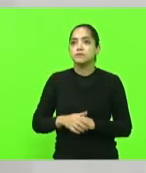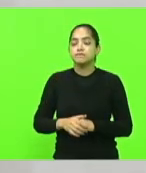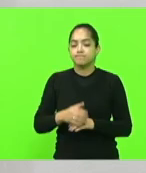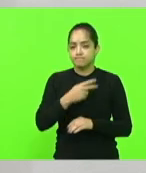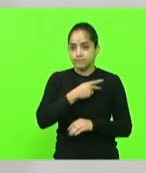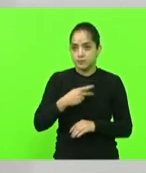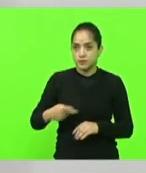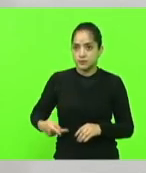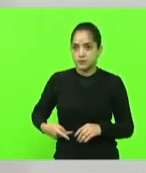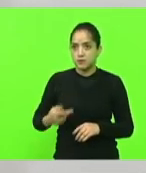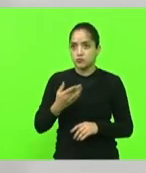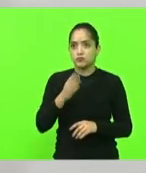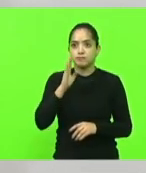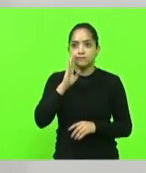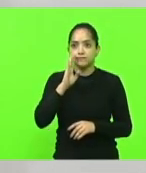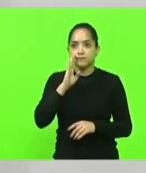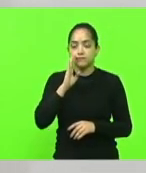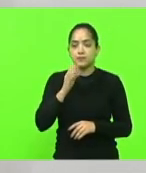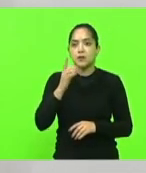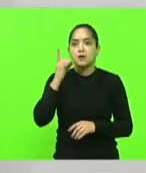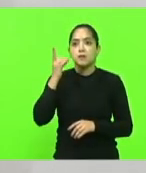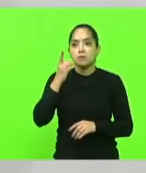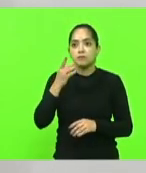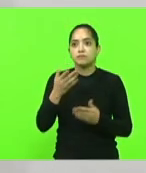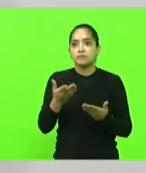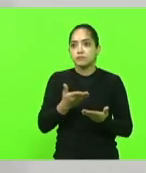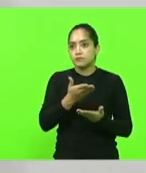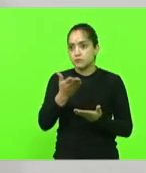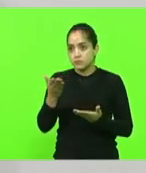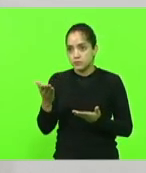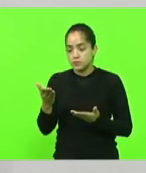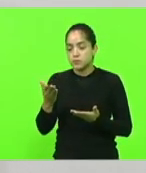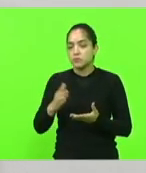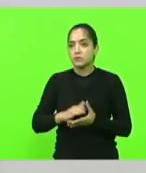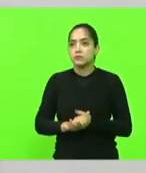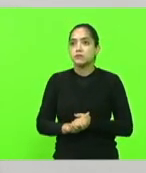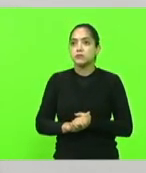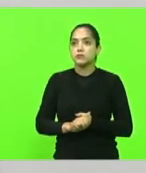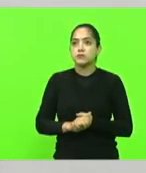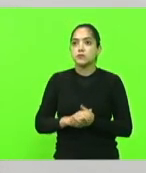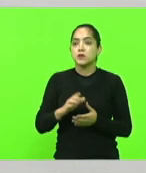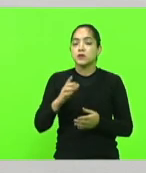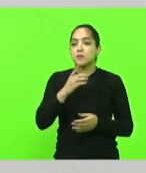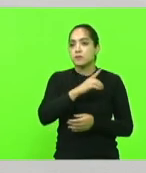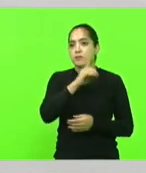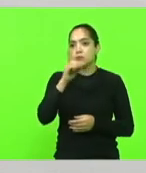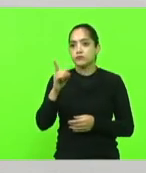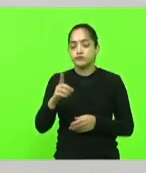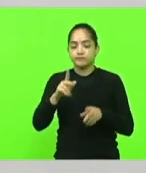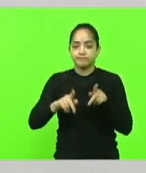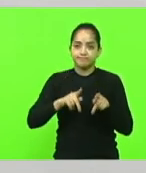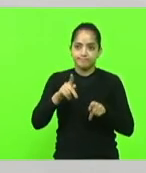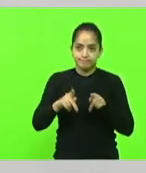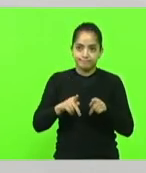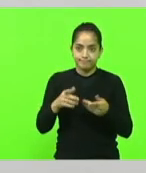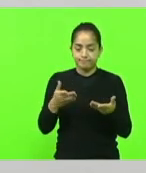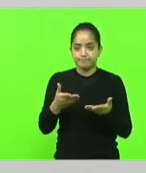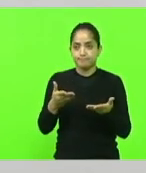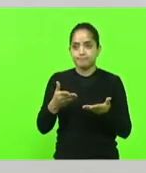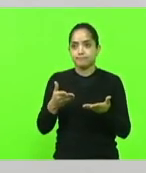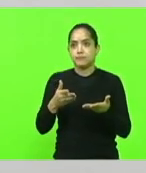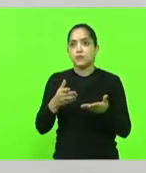presidente Berlanda, bom dia demais colegas, bom dia a todos catarinenses que estão